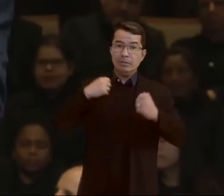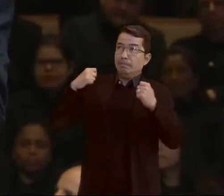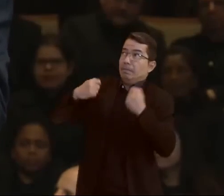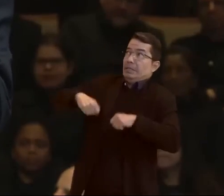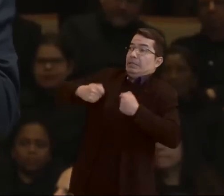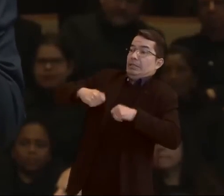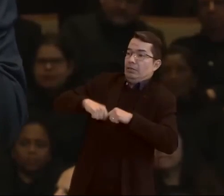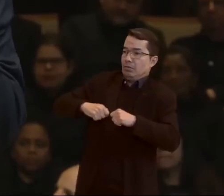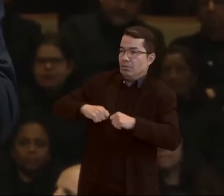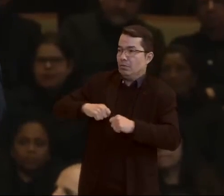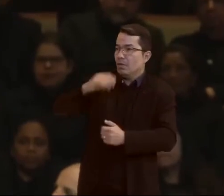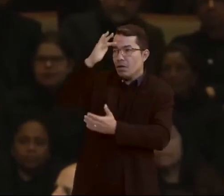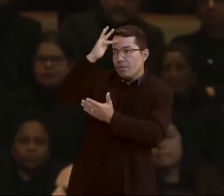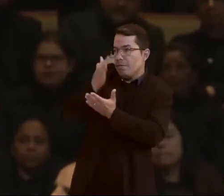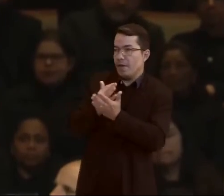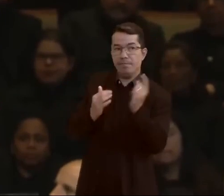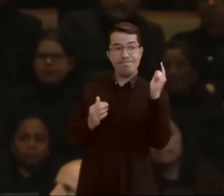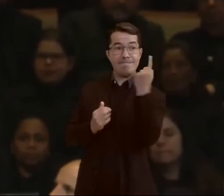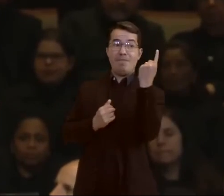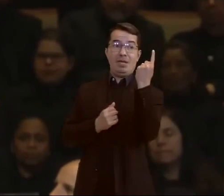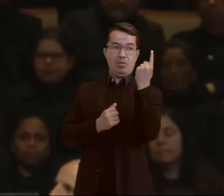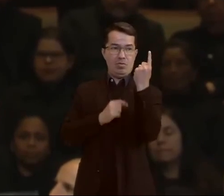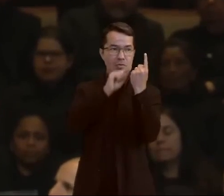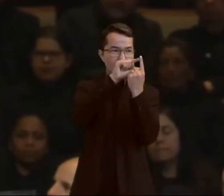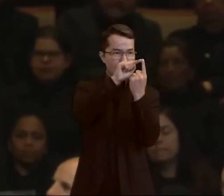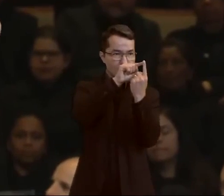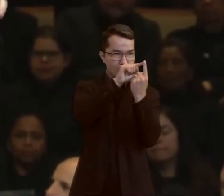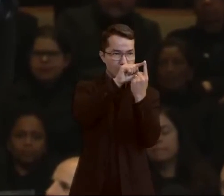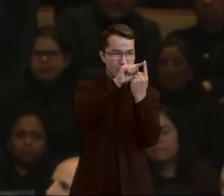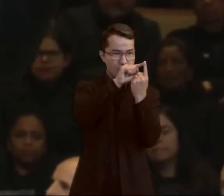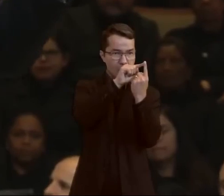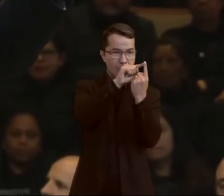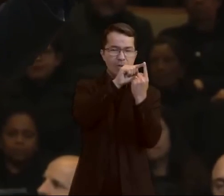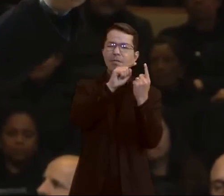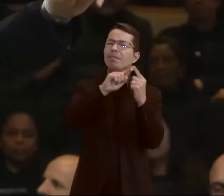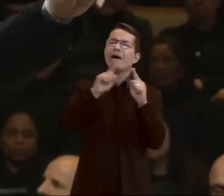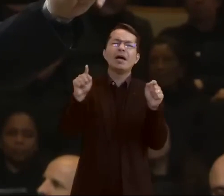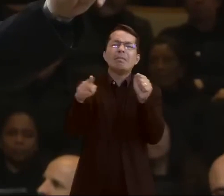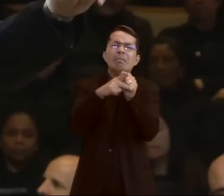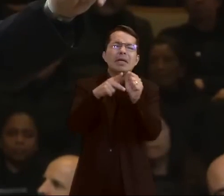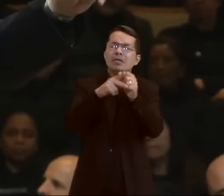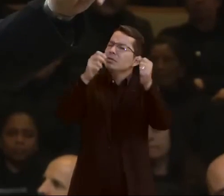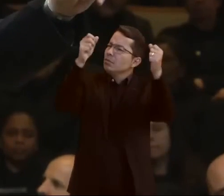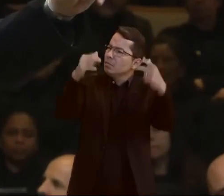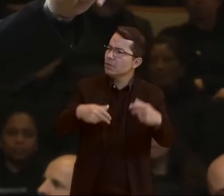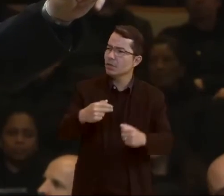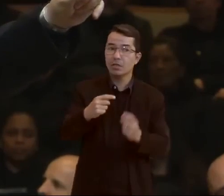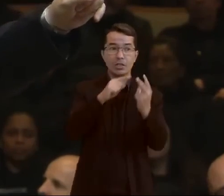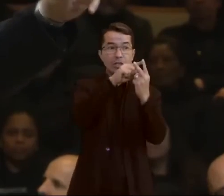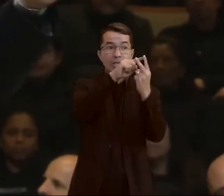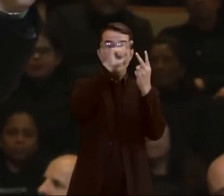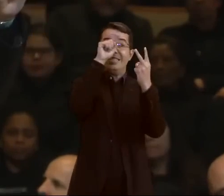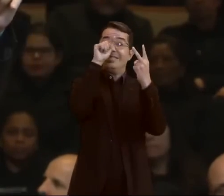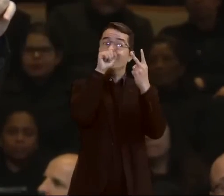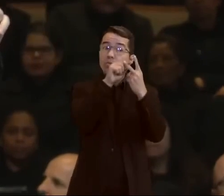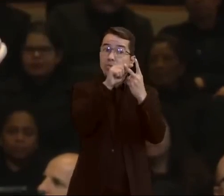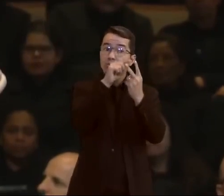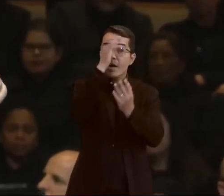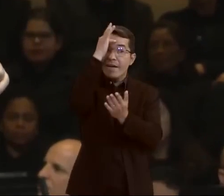nós aquecemos na nossa vida. Mas agora Pedro está falando de outro tipo de fé. É uma